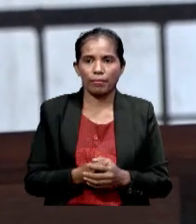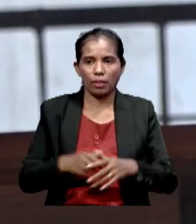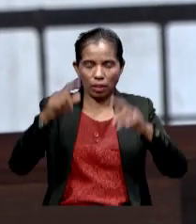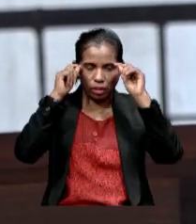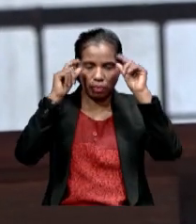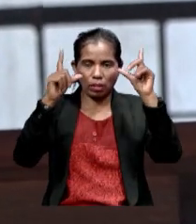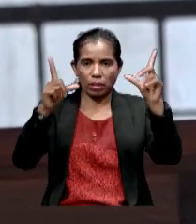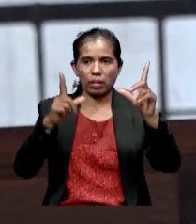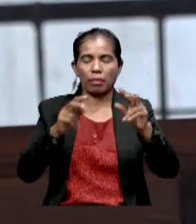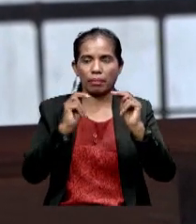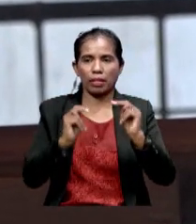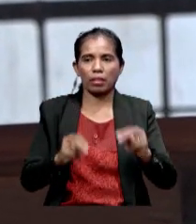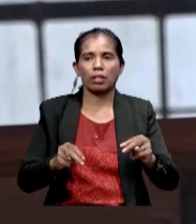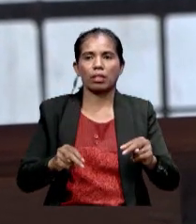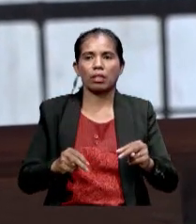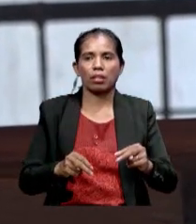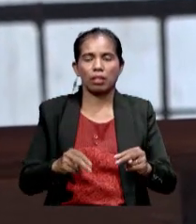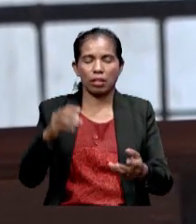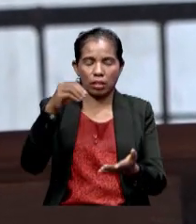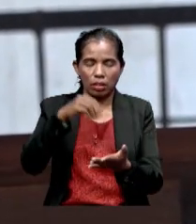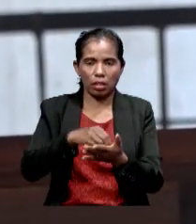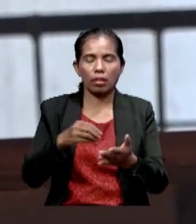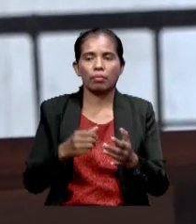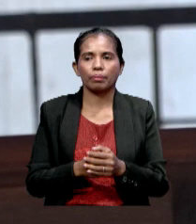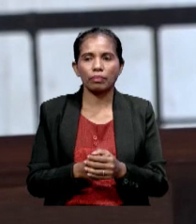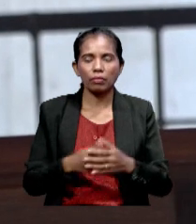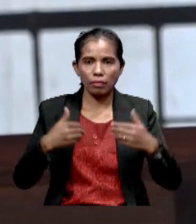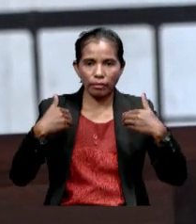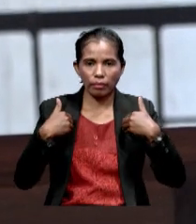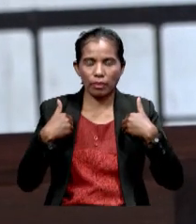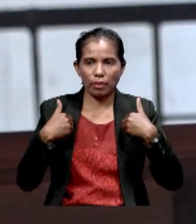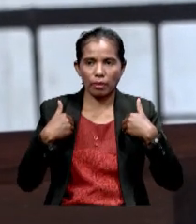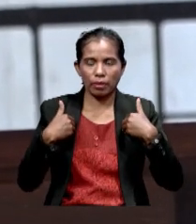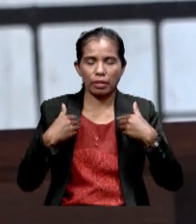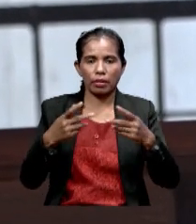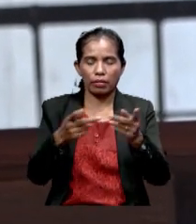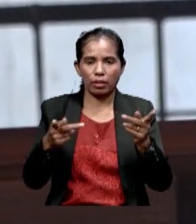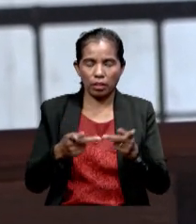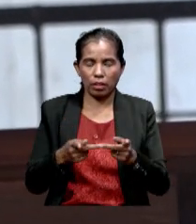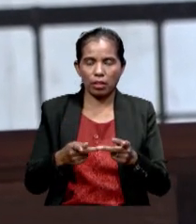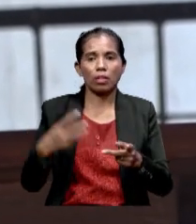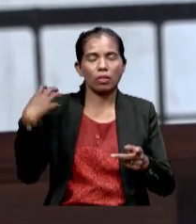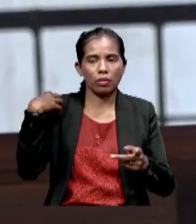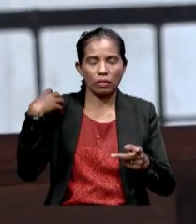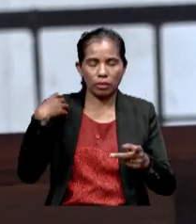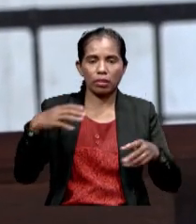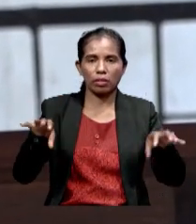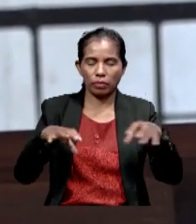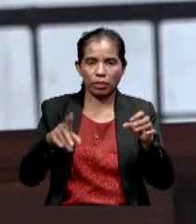Leste precisa ia kondisaun ida no mos sempre ida no menudar sempre